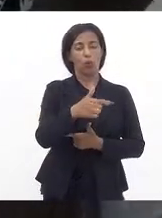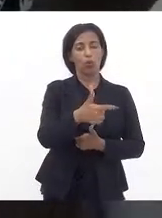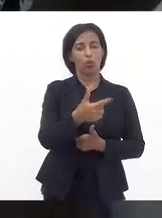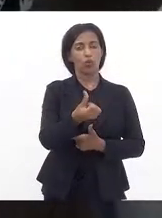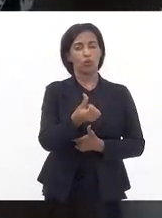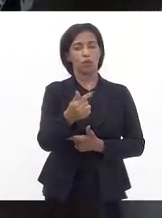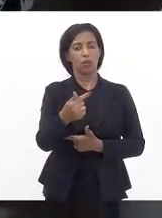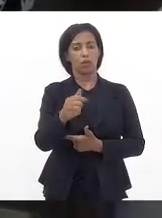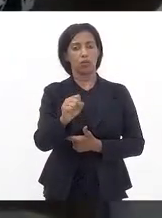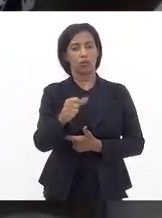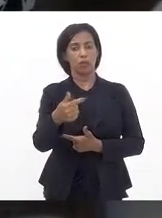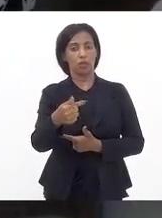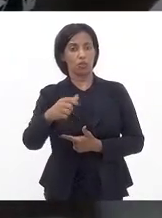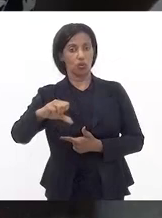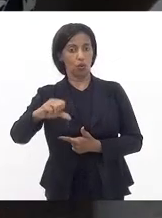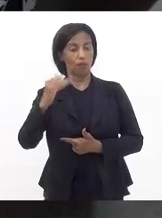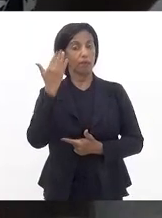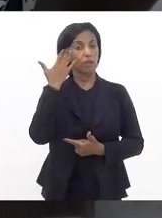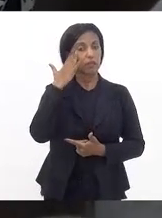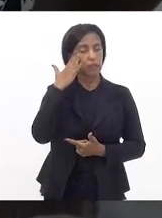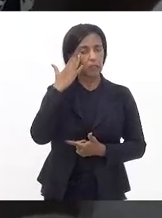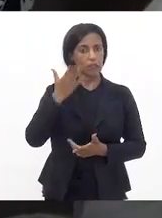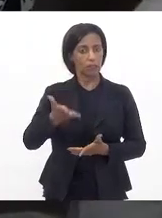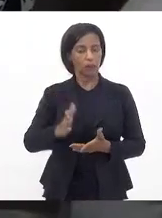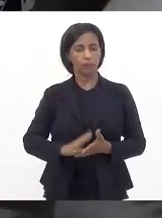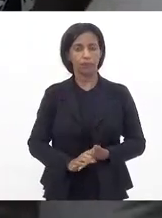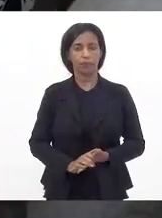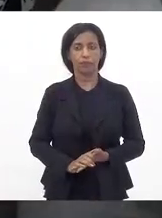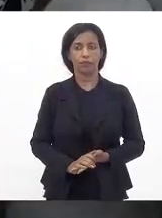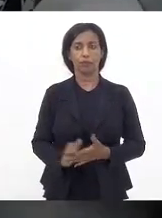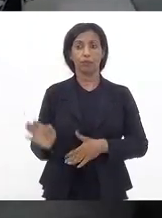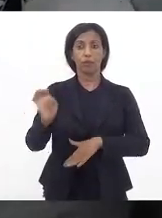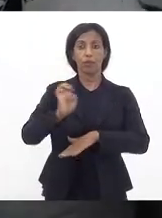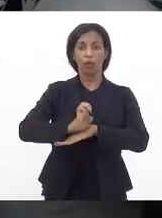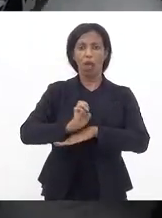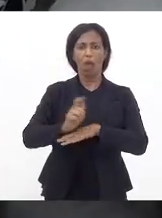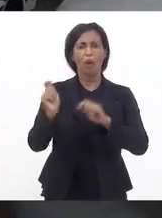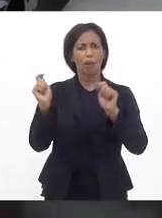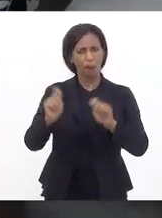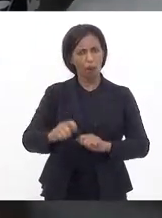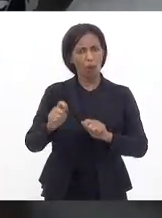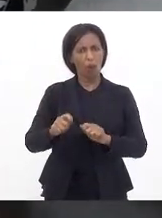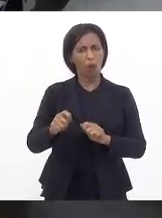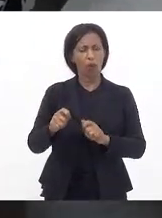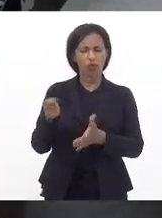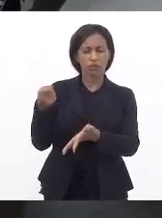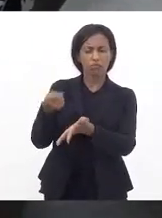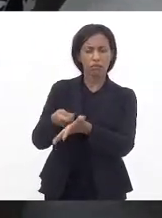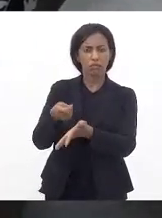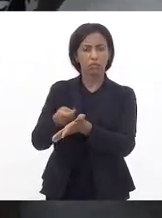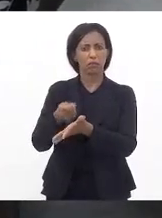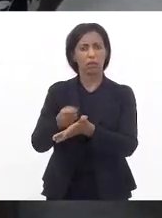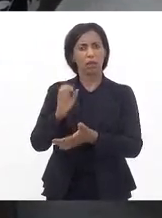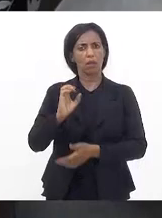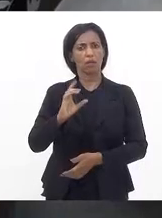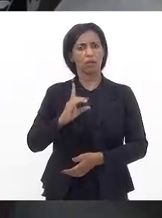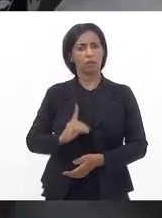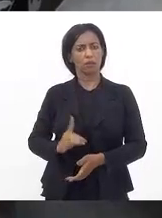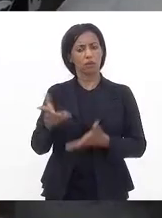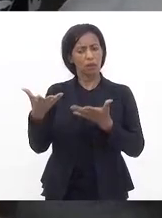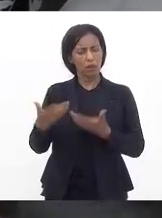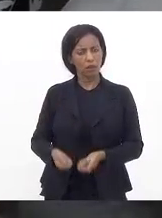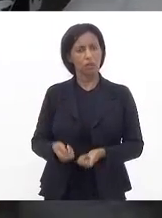78 79 entendeu que o estado pode determinar aos cidadãos que se